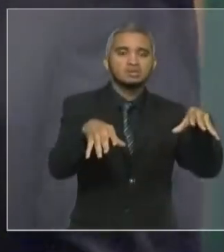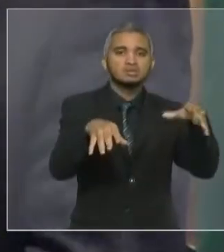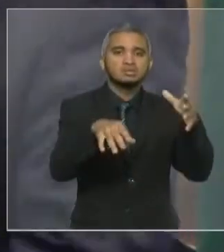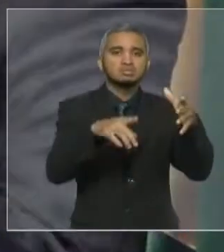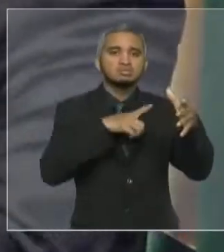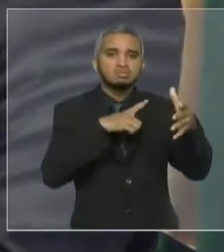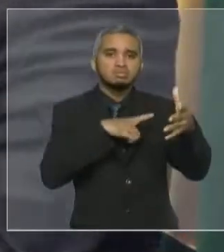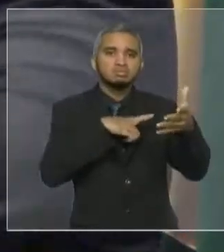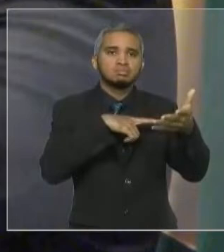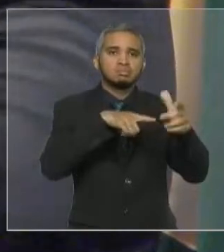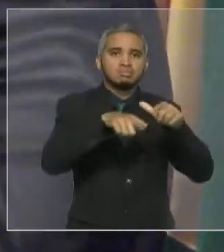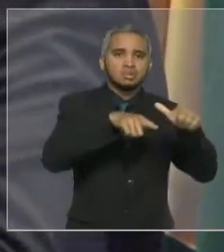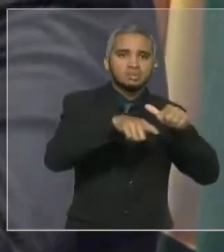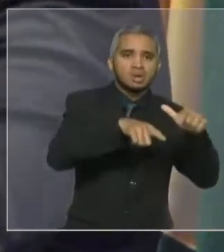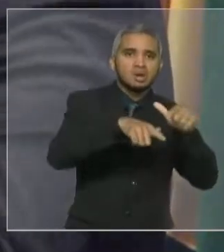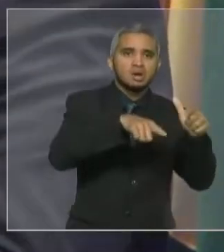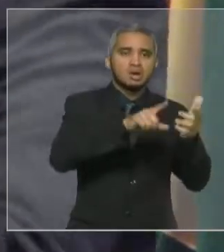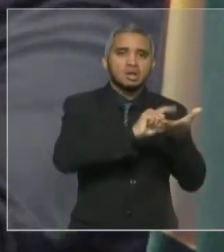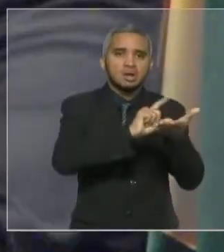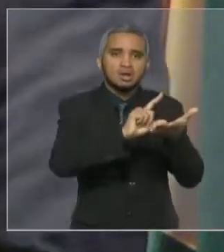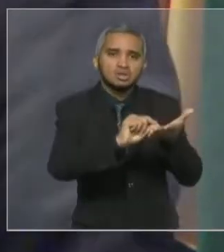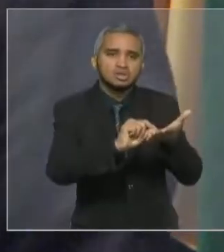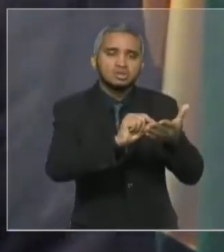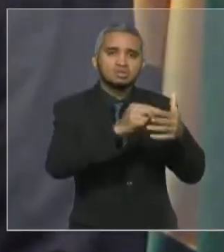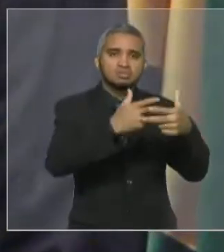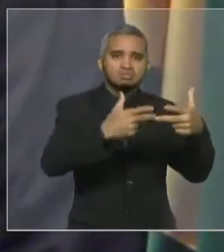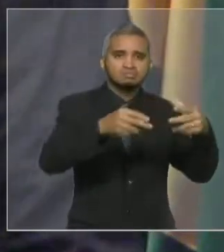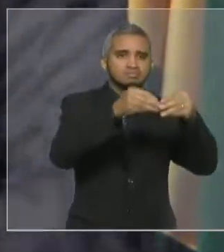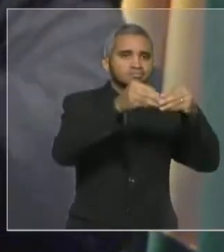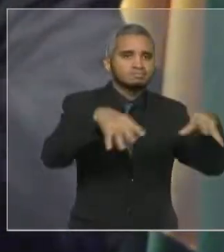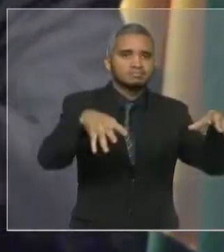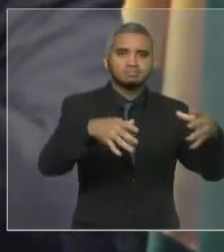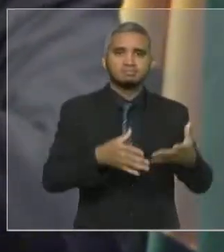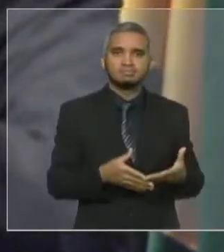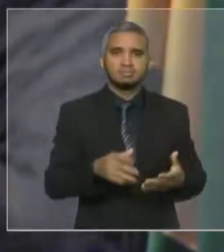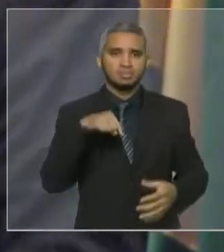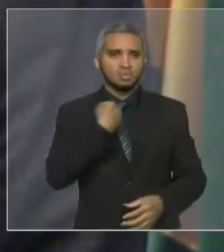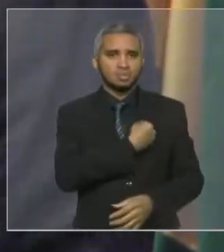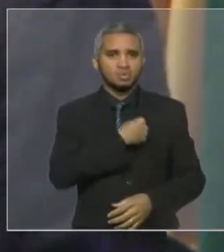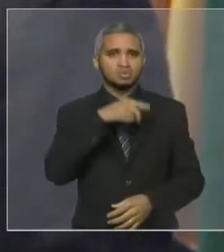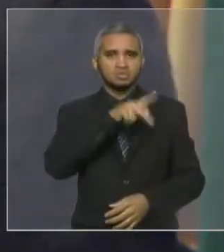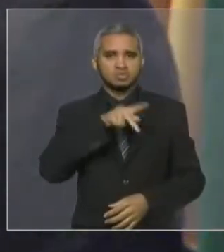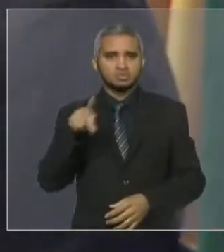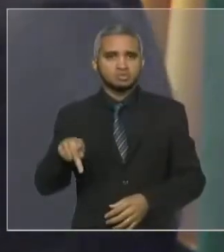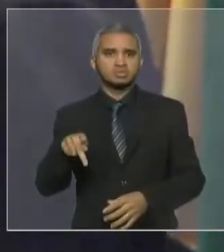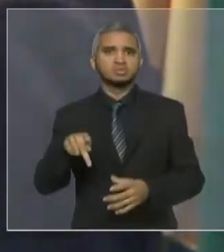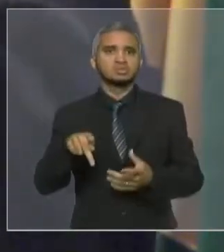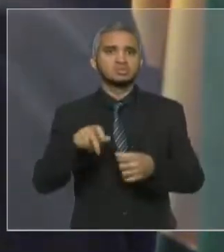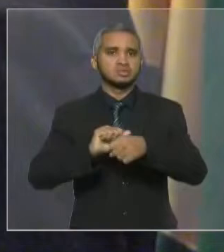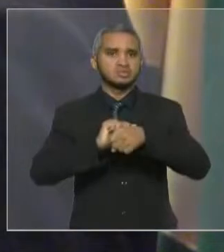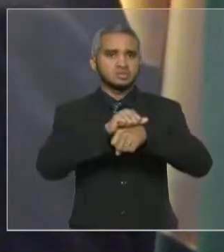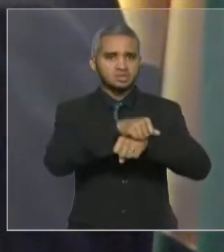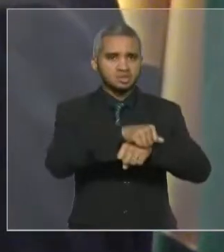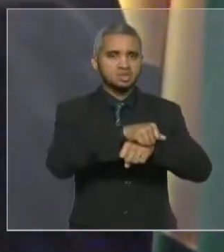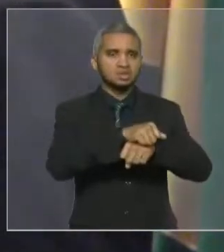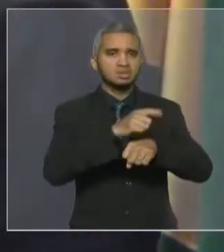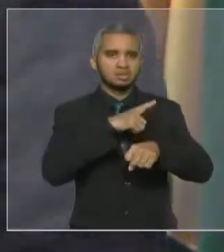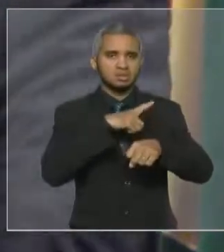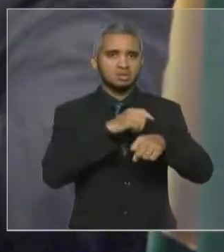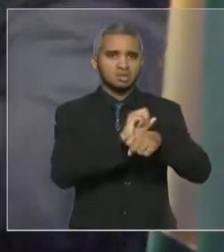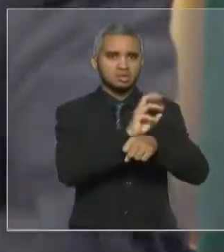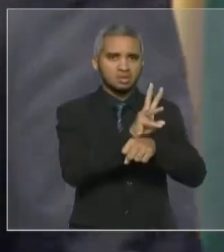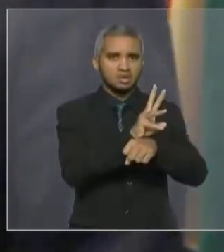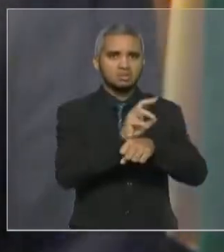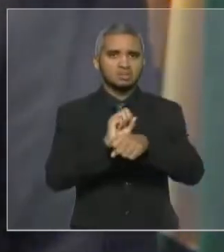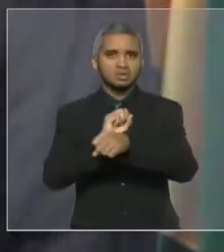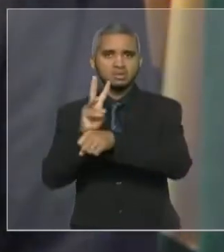perde também nos ganhos, nós, professores que somos universitários, tanto das duas universidades estaduais, a do Sul, do Maranhão,